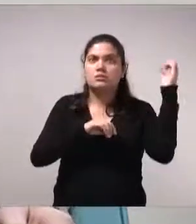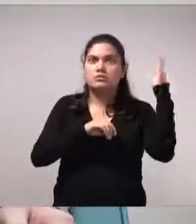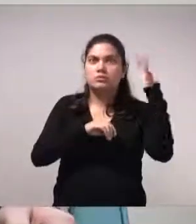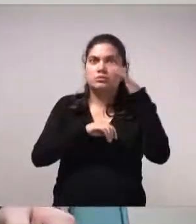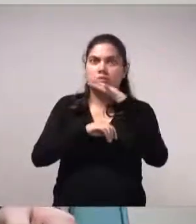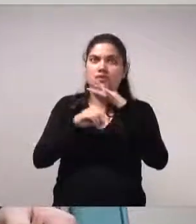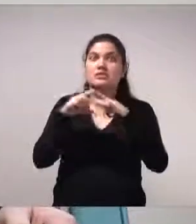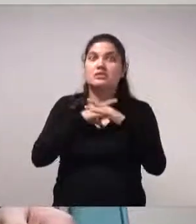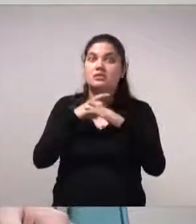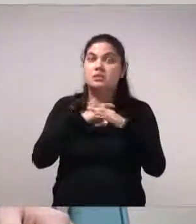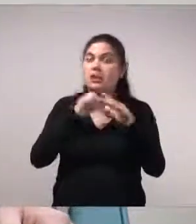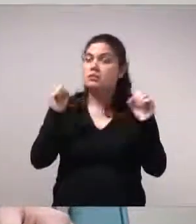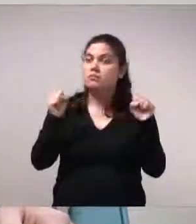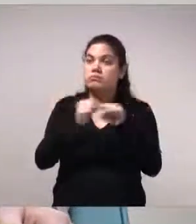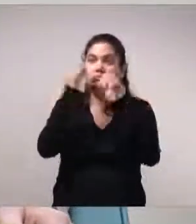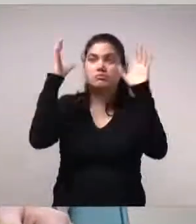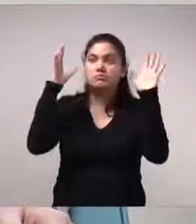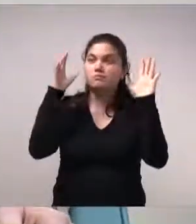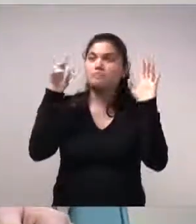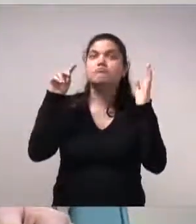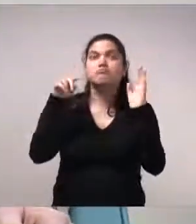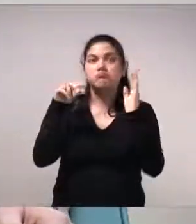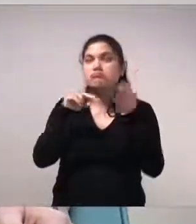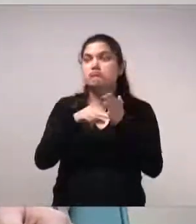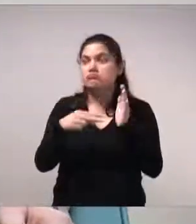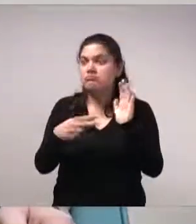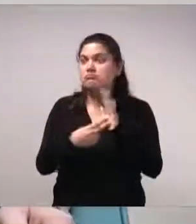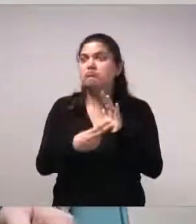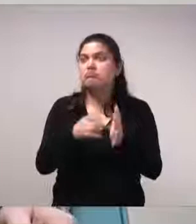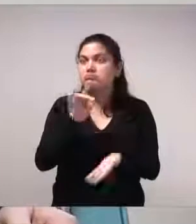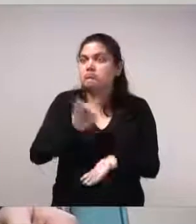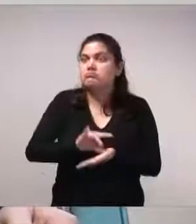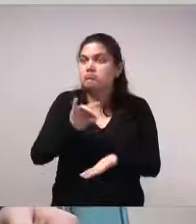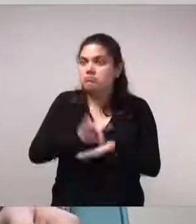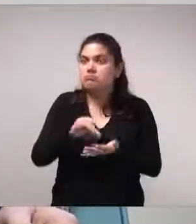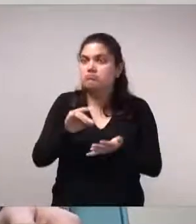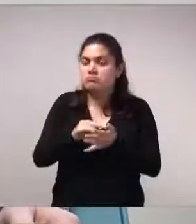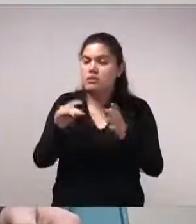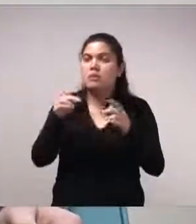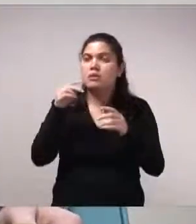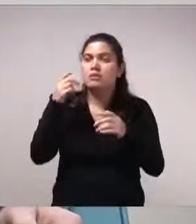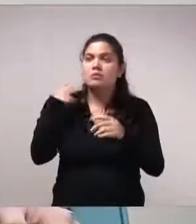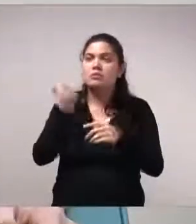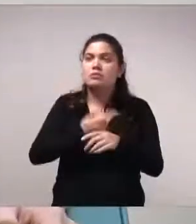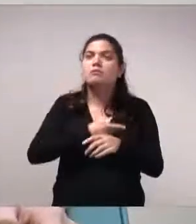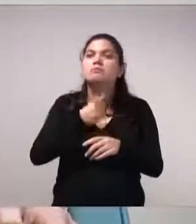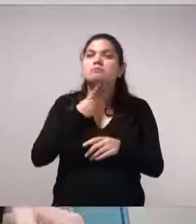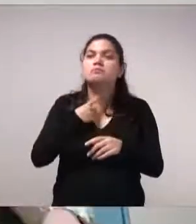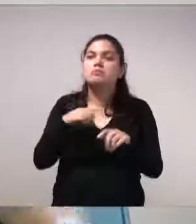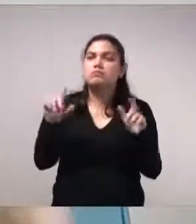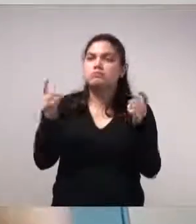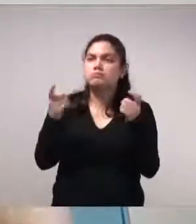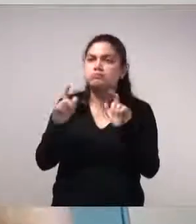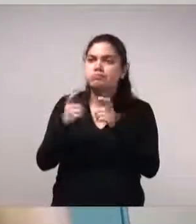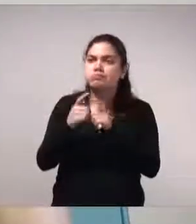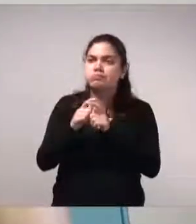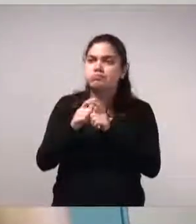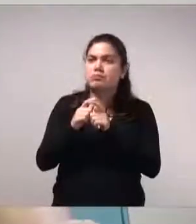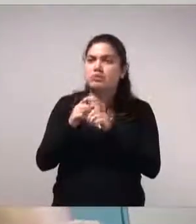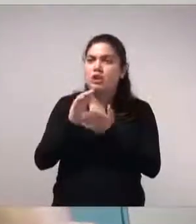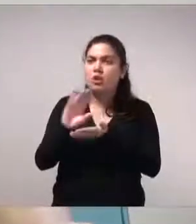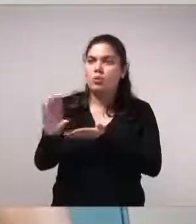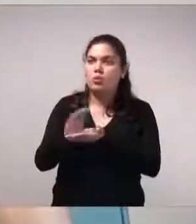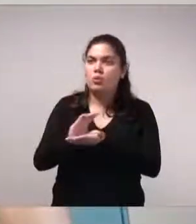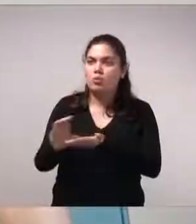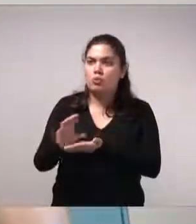têm um impacto muito significativo nesse consumo, na redução e na economia de recursos.